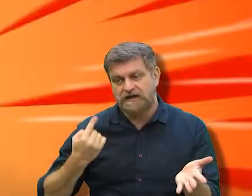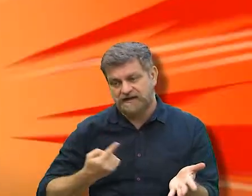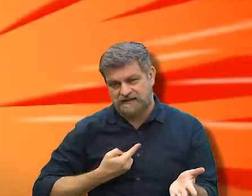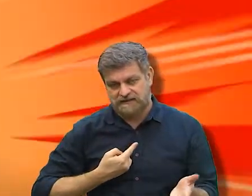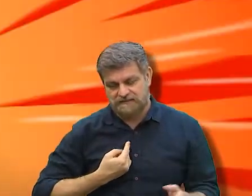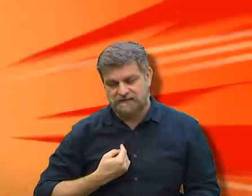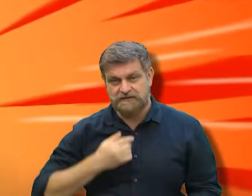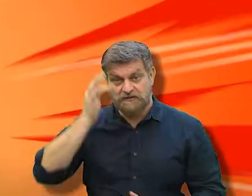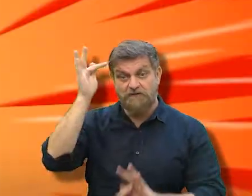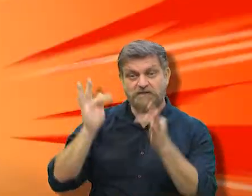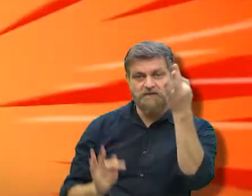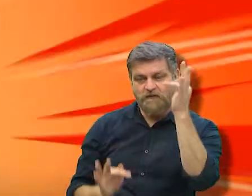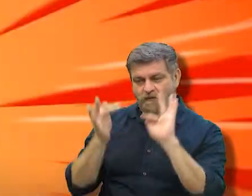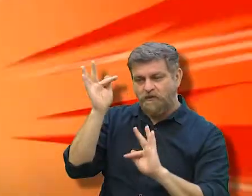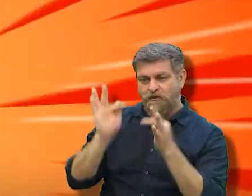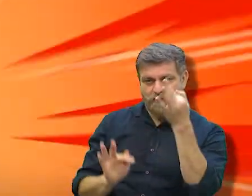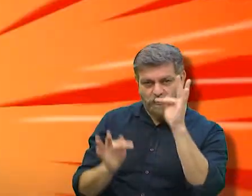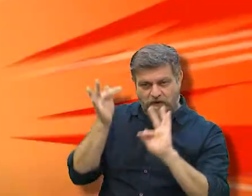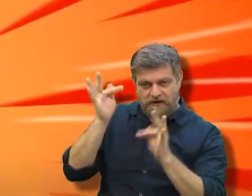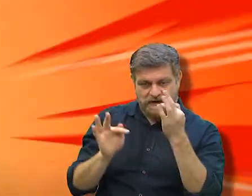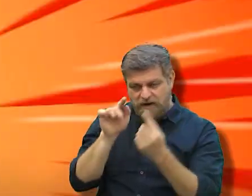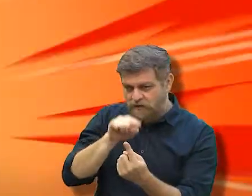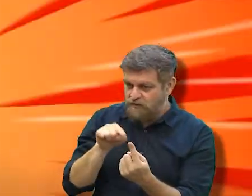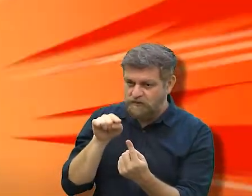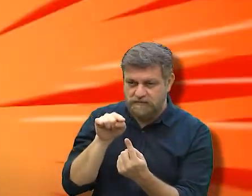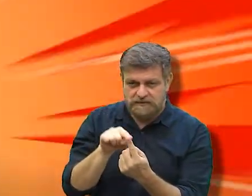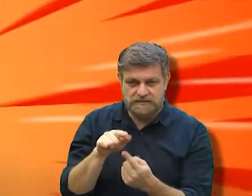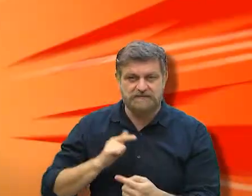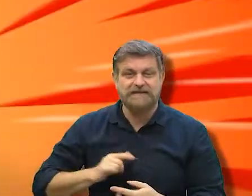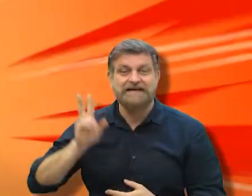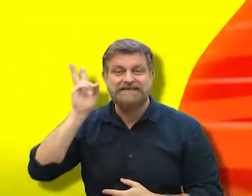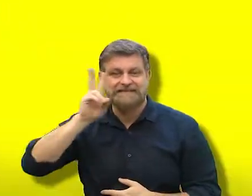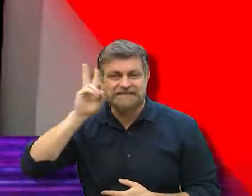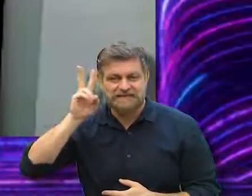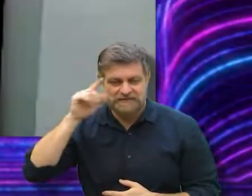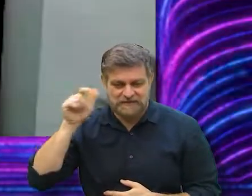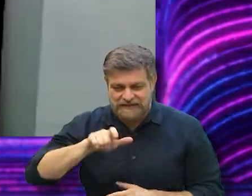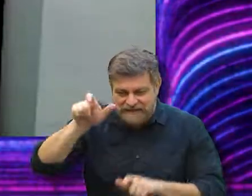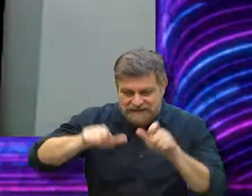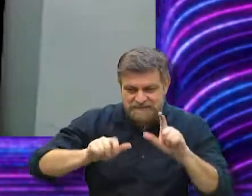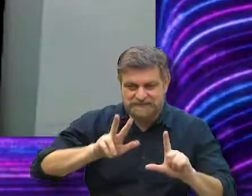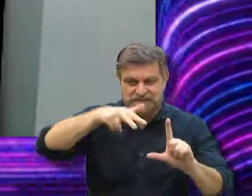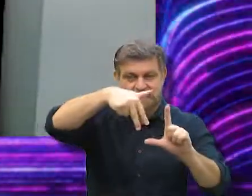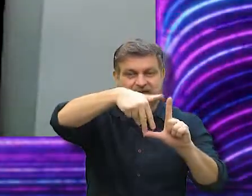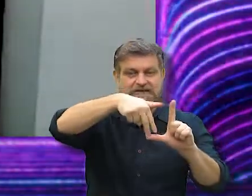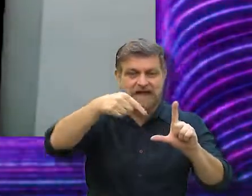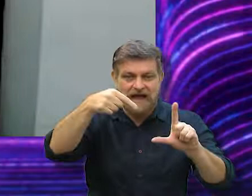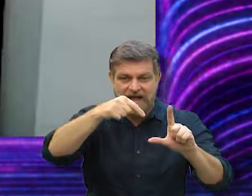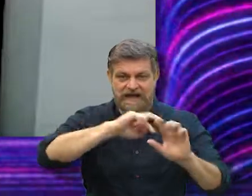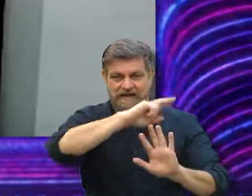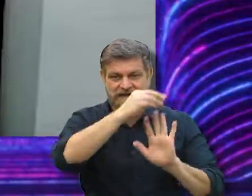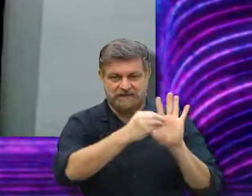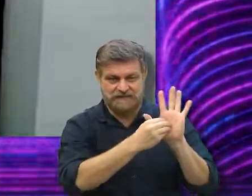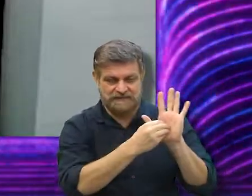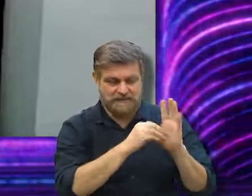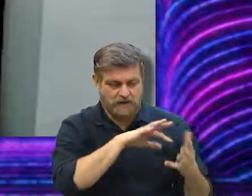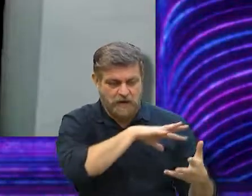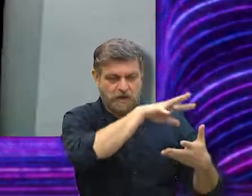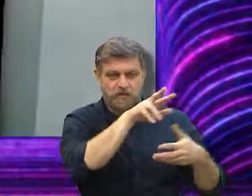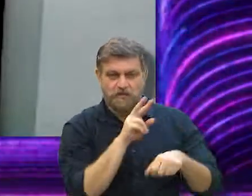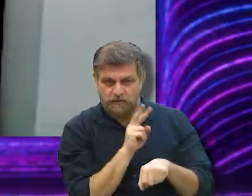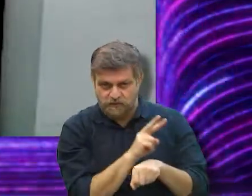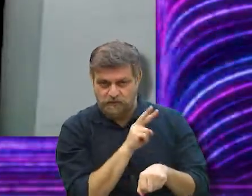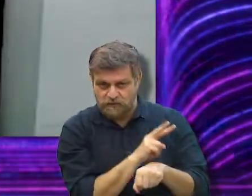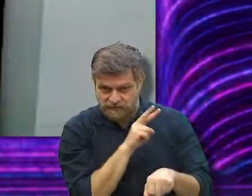discutem muito isso porque no livro, né, e no nosso folclore, o